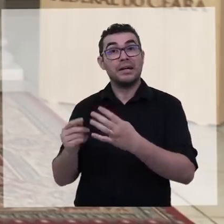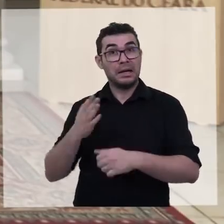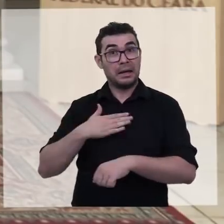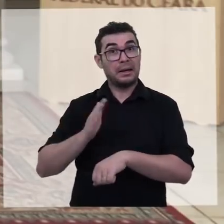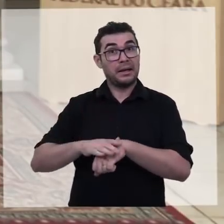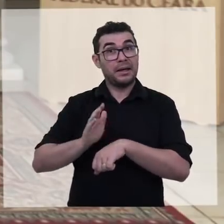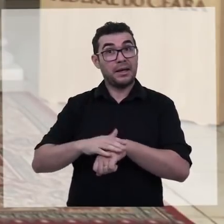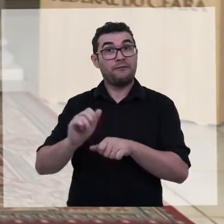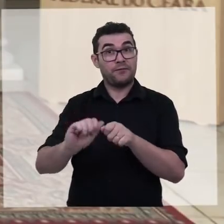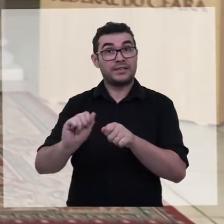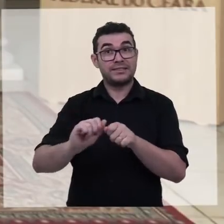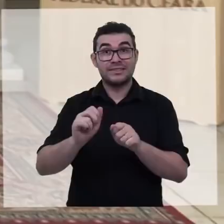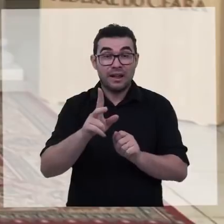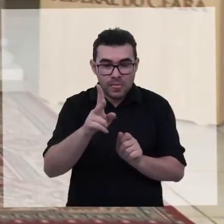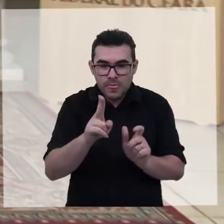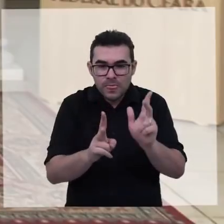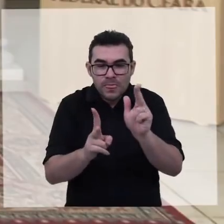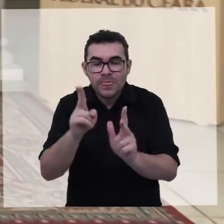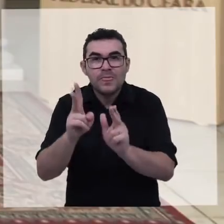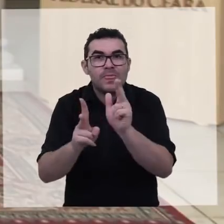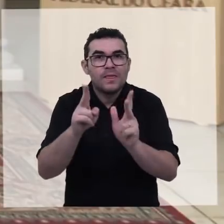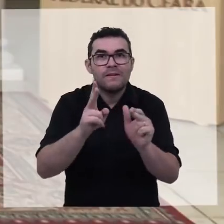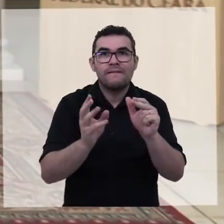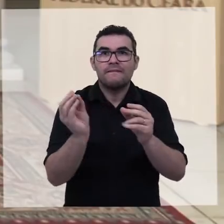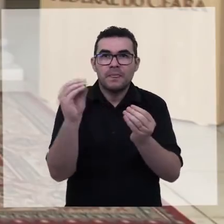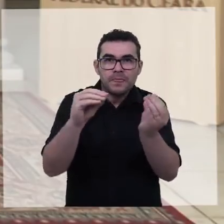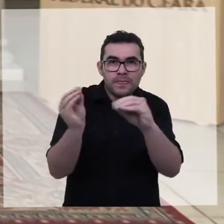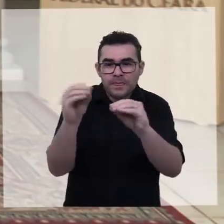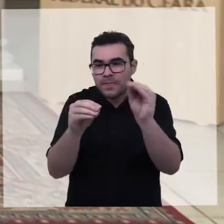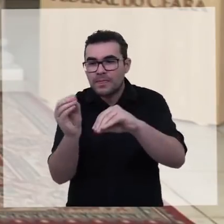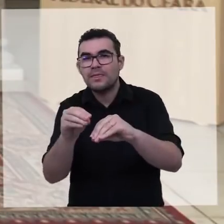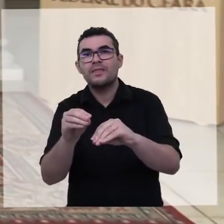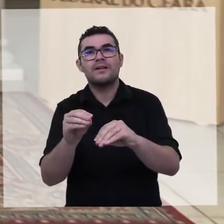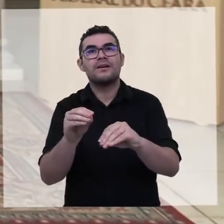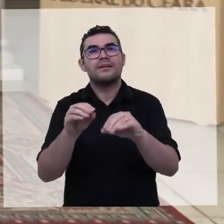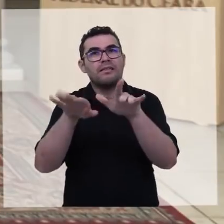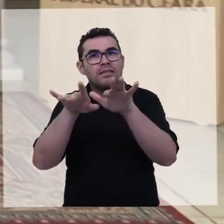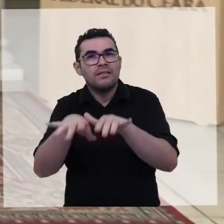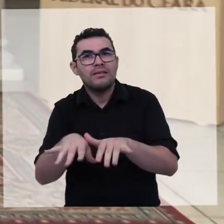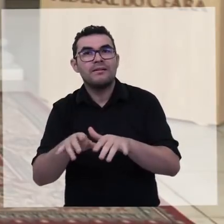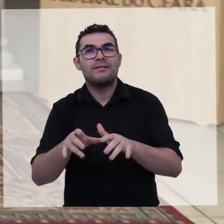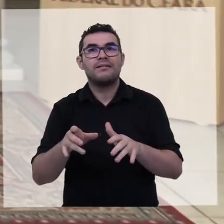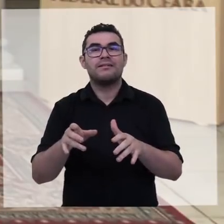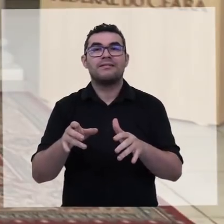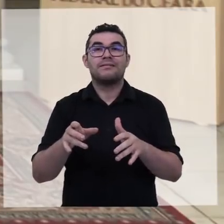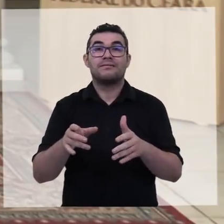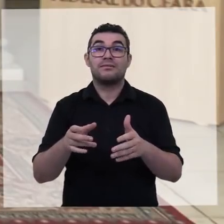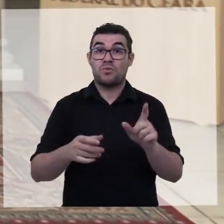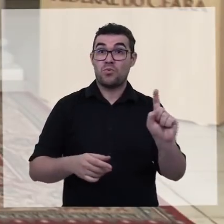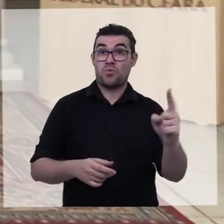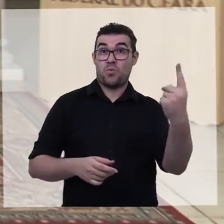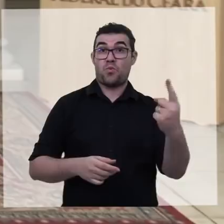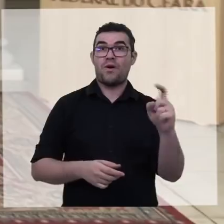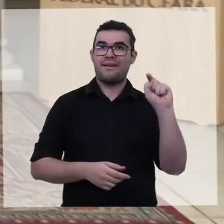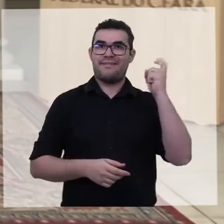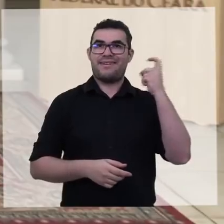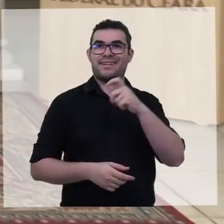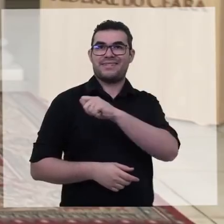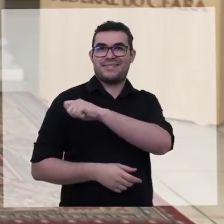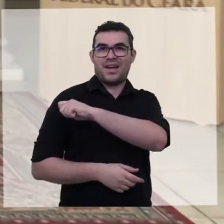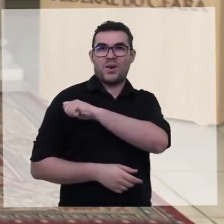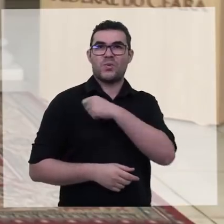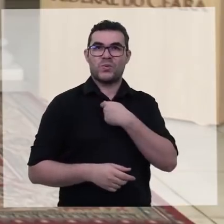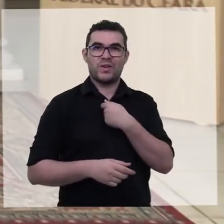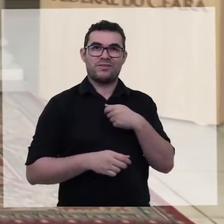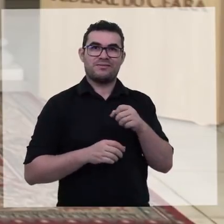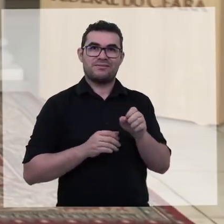editora, eu editava também. Editava mesmo, literalmente. E aí entrou um aluno meu que hoje é professor. Ele